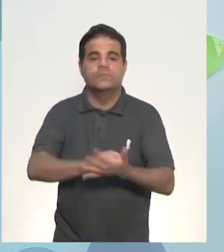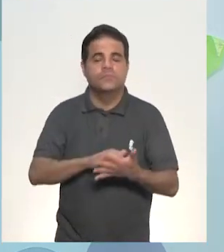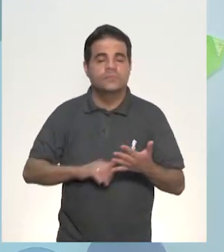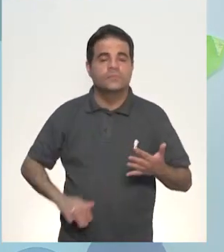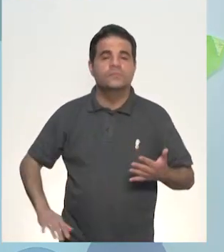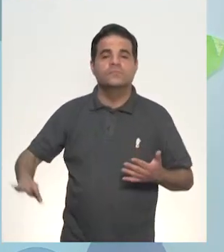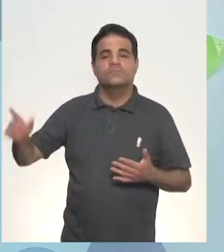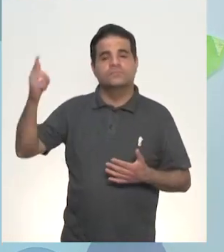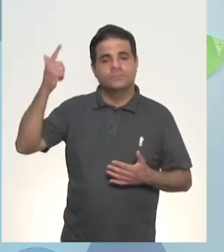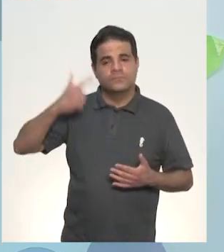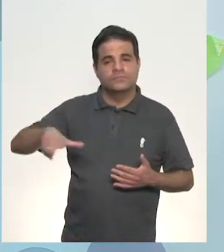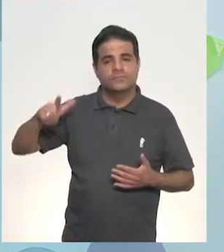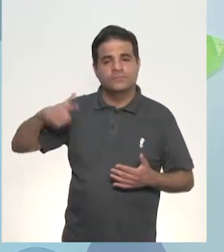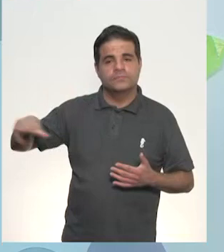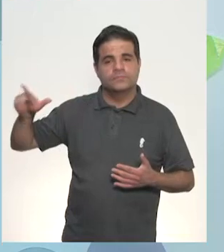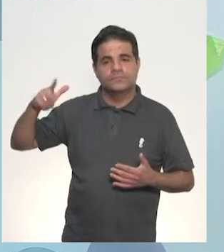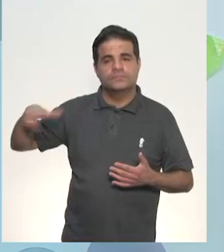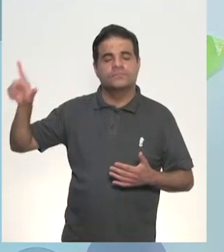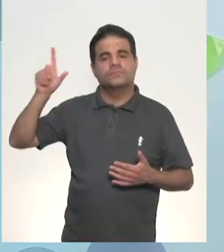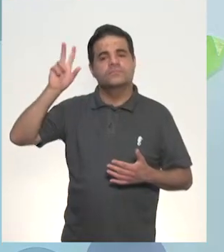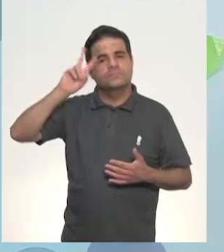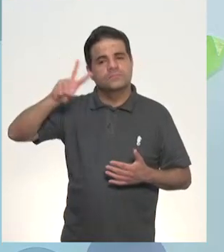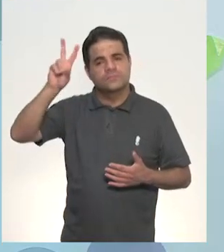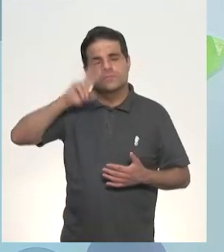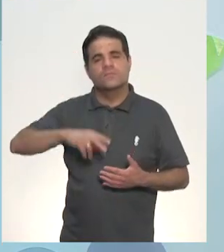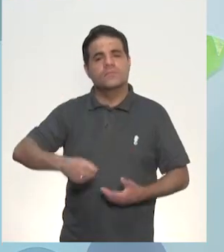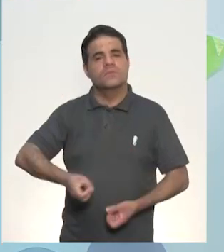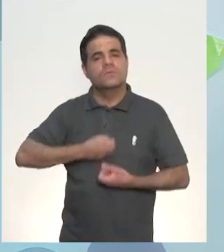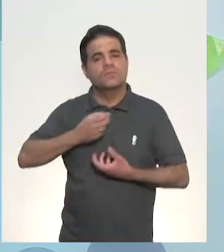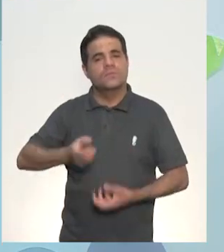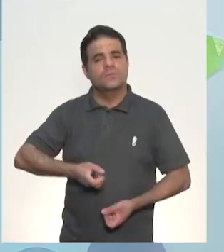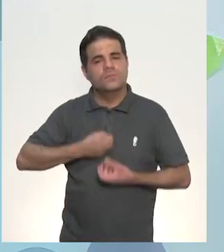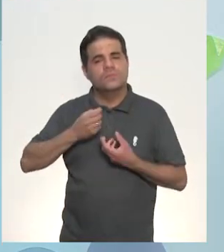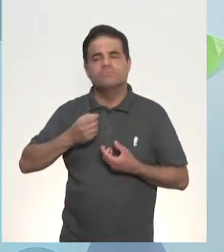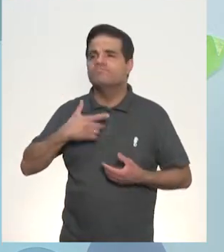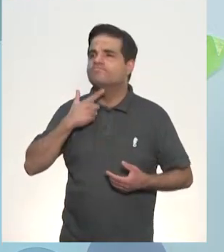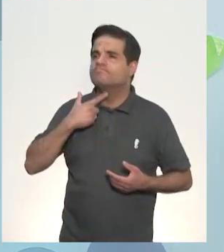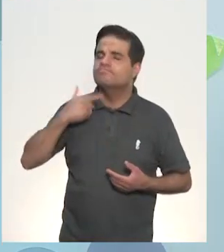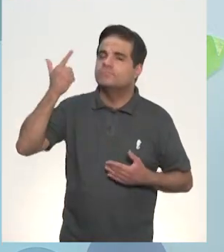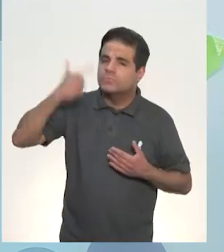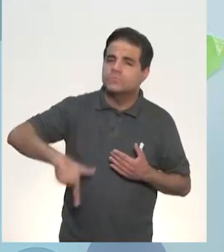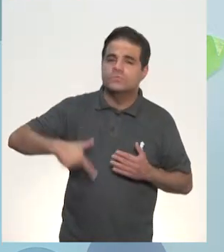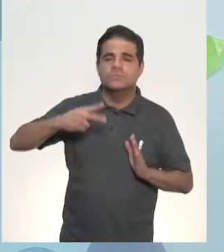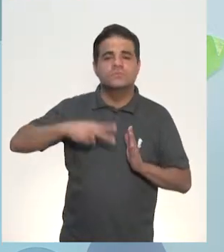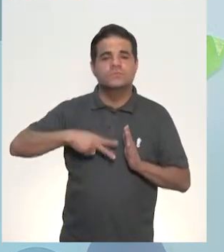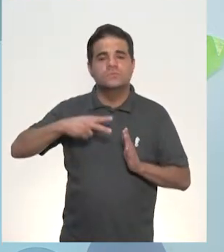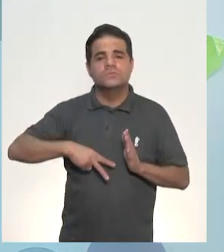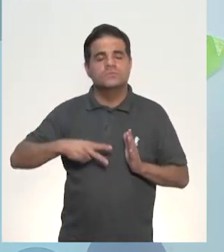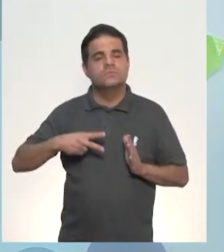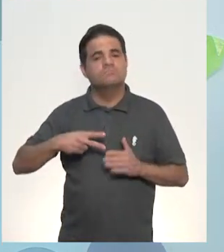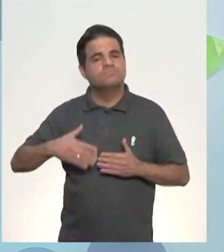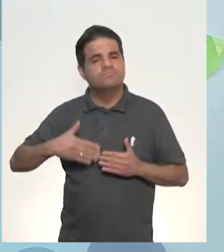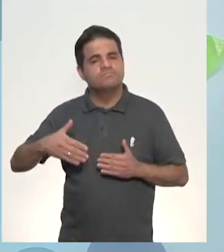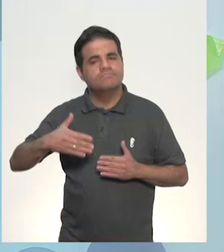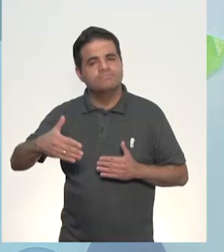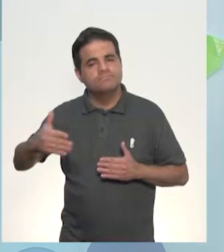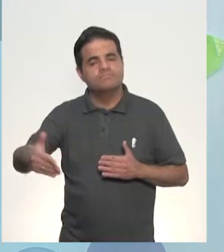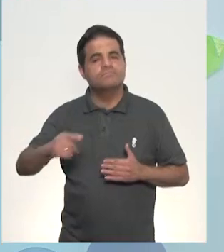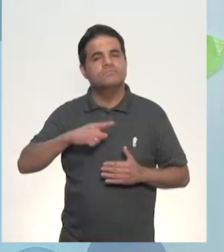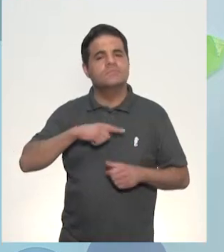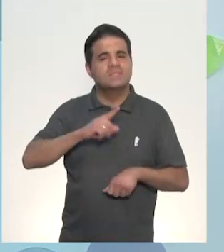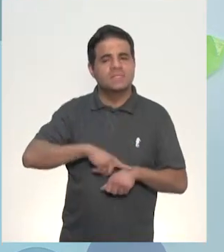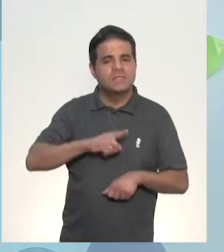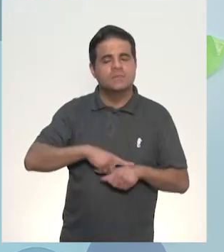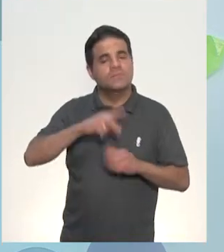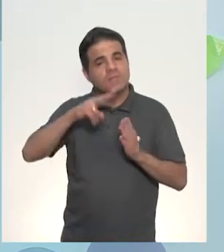página 48 a 51. Releia esse poema, que maravilhoso. Dá vontade de ler de novo, mas se eu ler de novo, vai ocupar muito tempo da